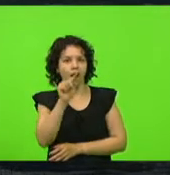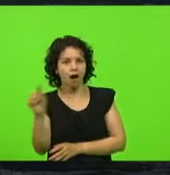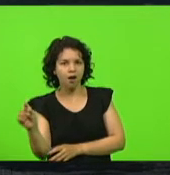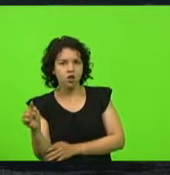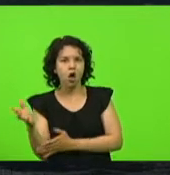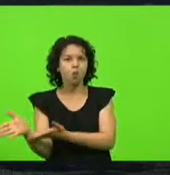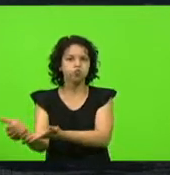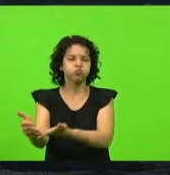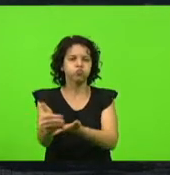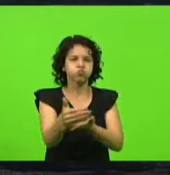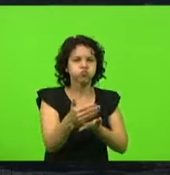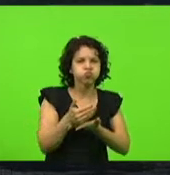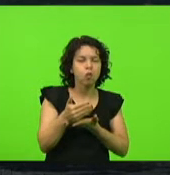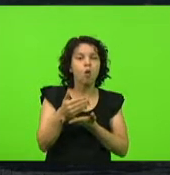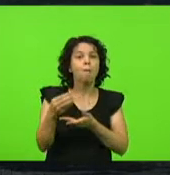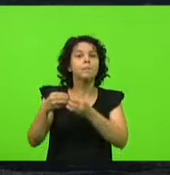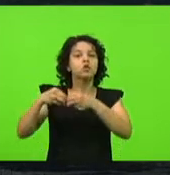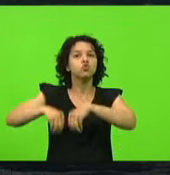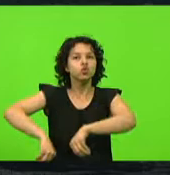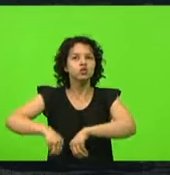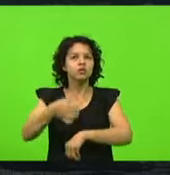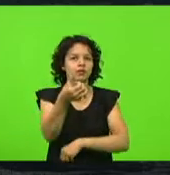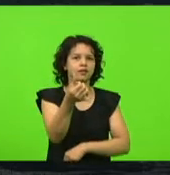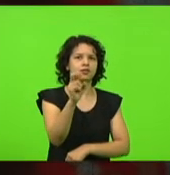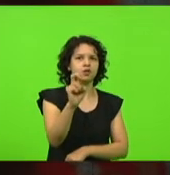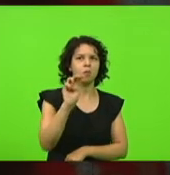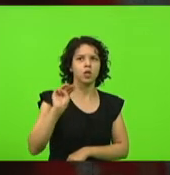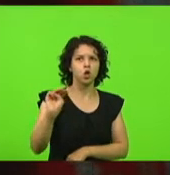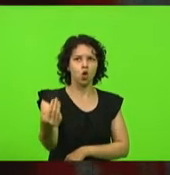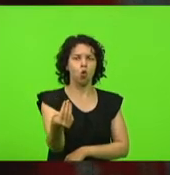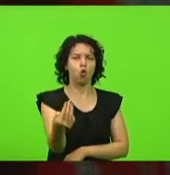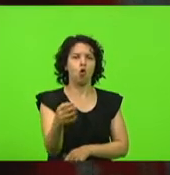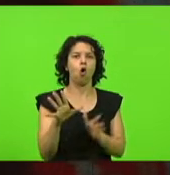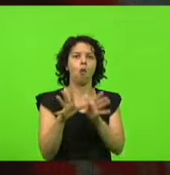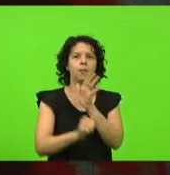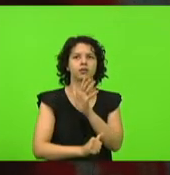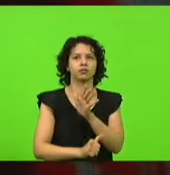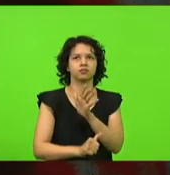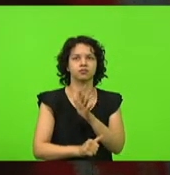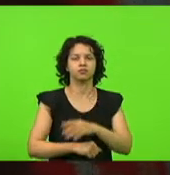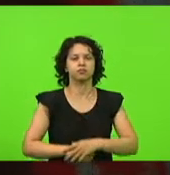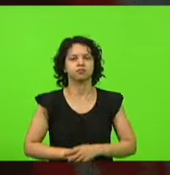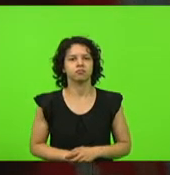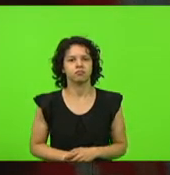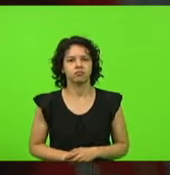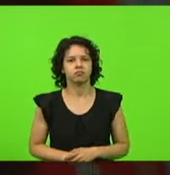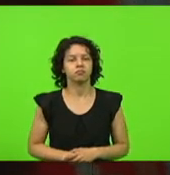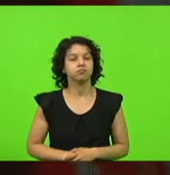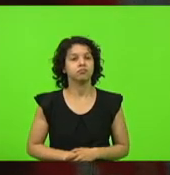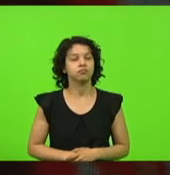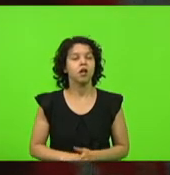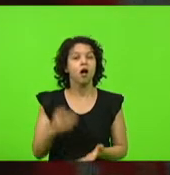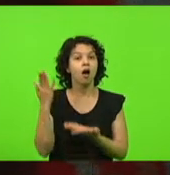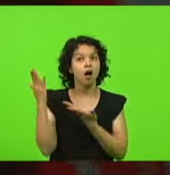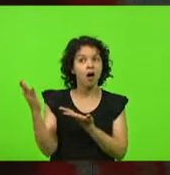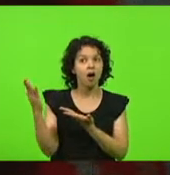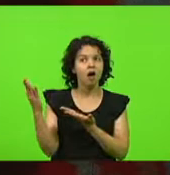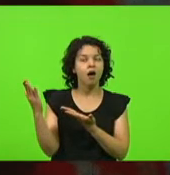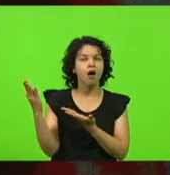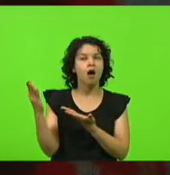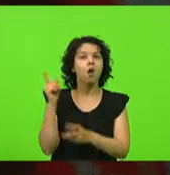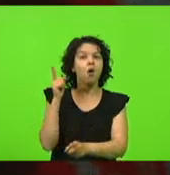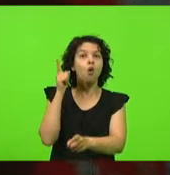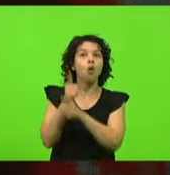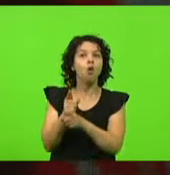milhões de reais. Pela próxima imagem. A segunda fase da Operação Alcatraz desencadeou a